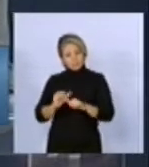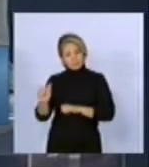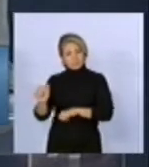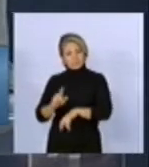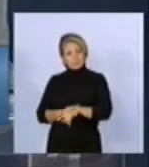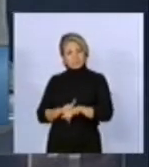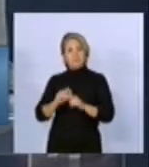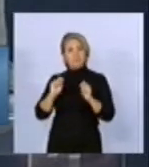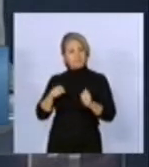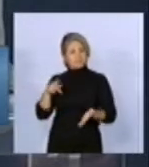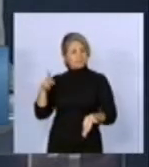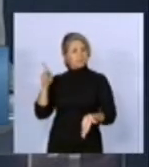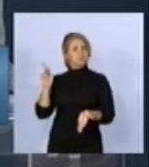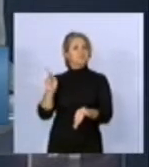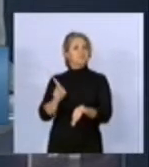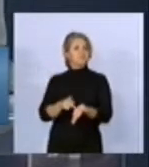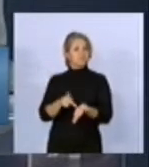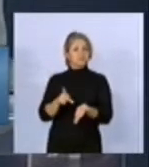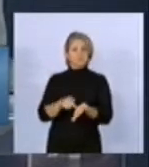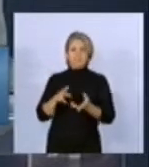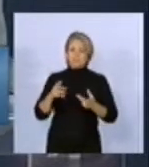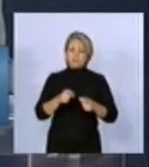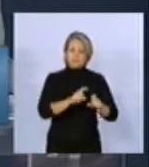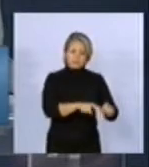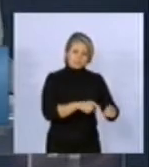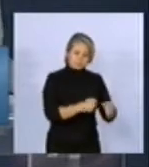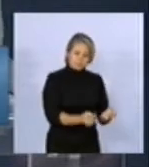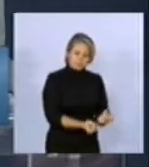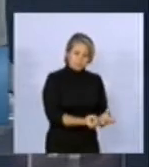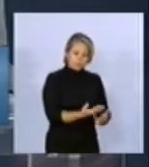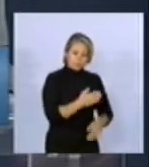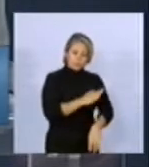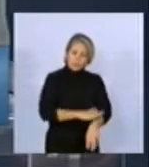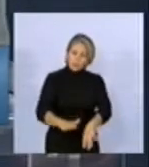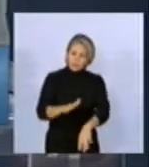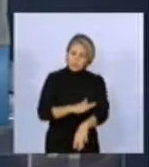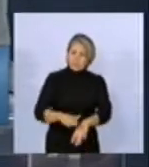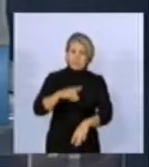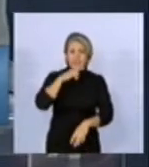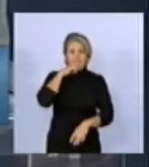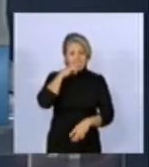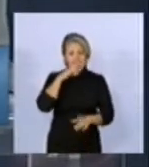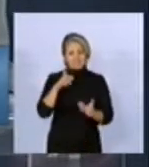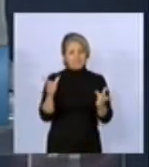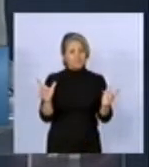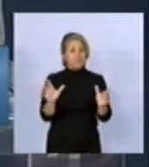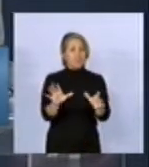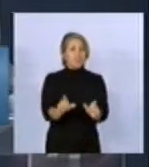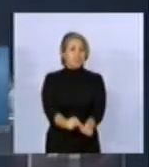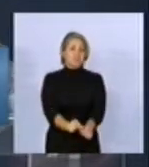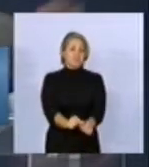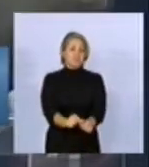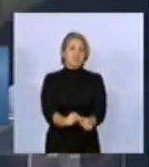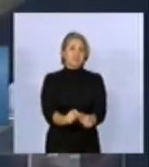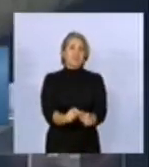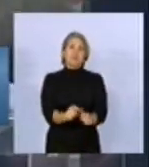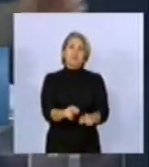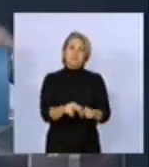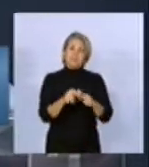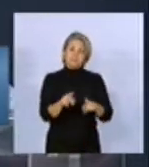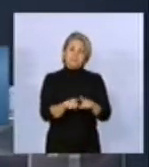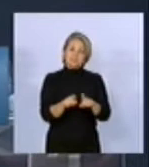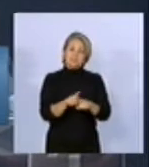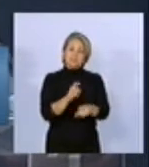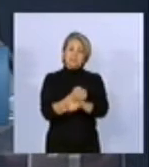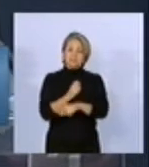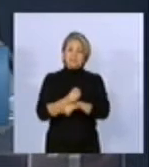que efetivamente a colheita de cana seja eliminada E para isso o estado de São Paulo como